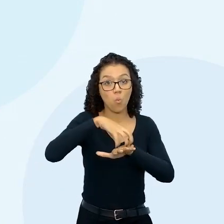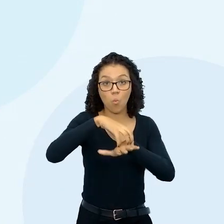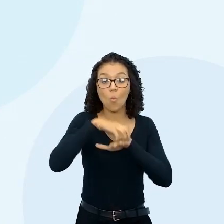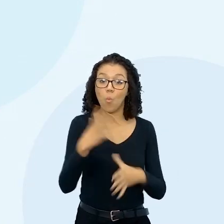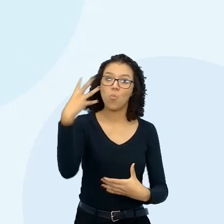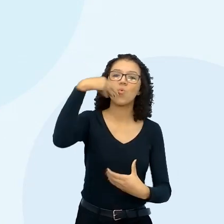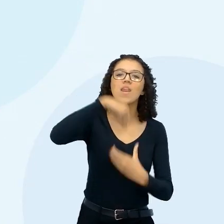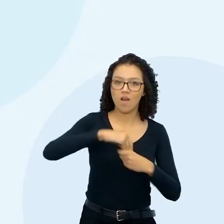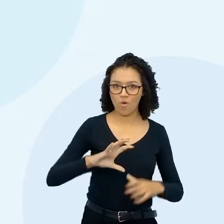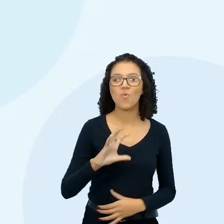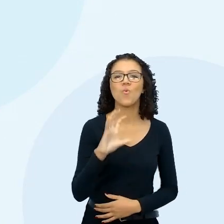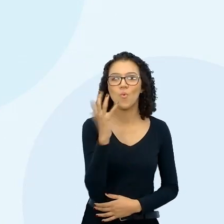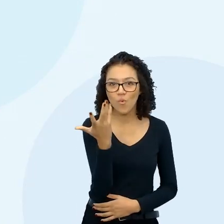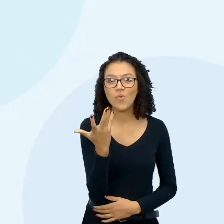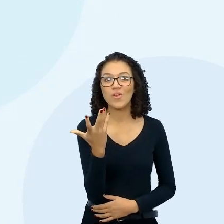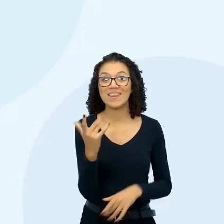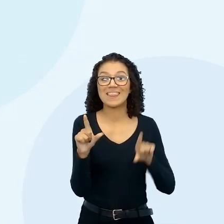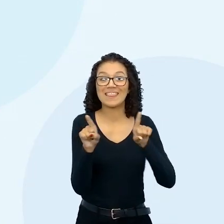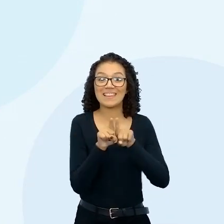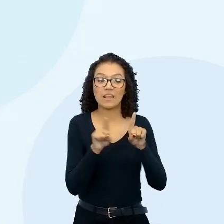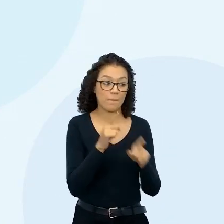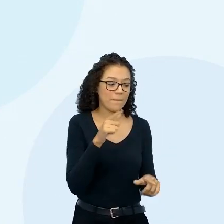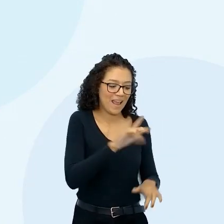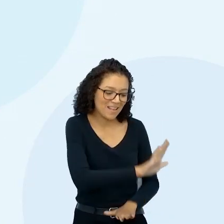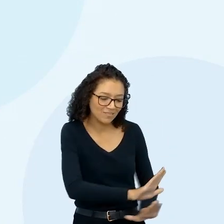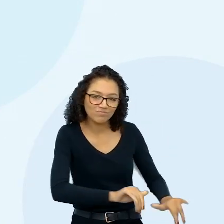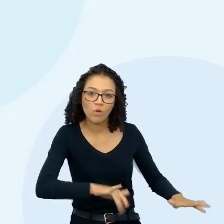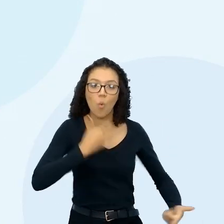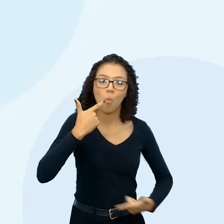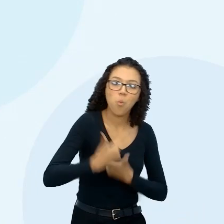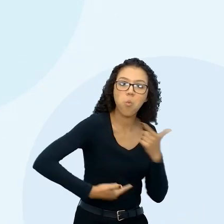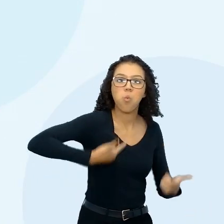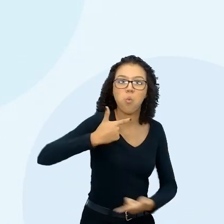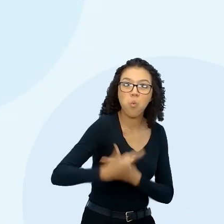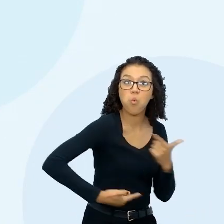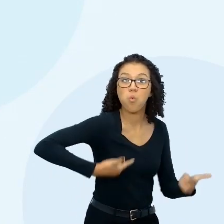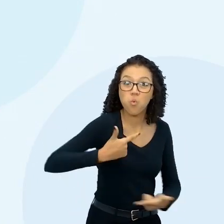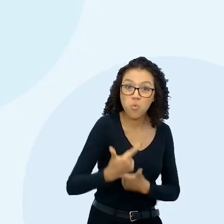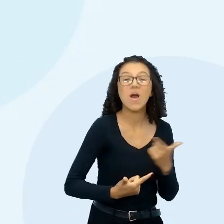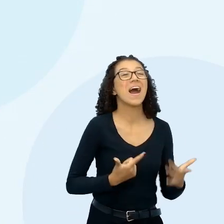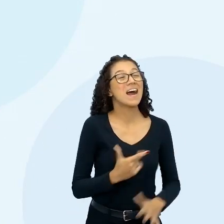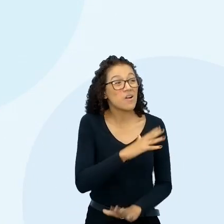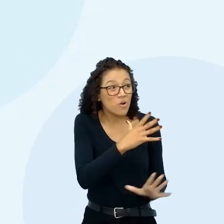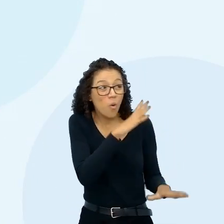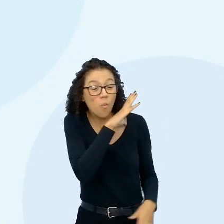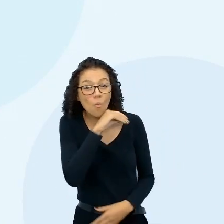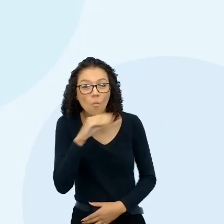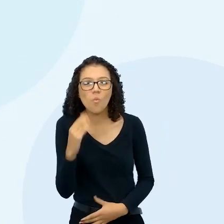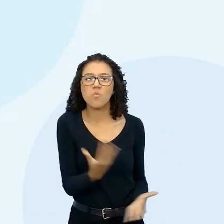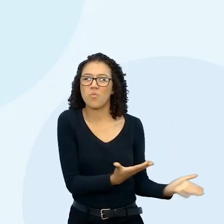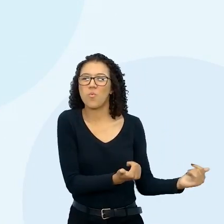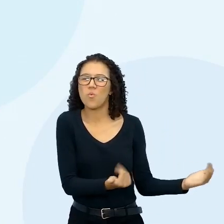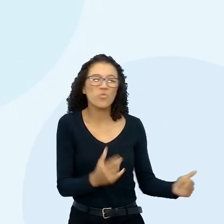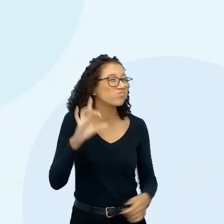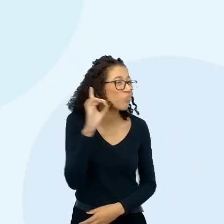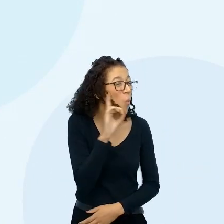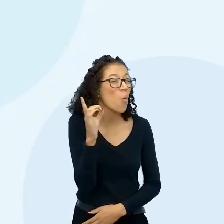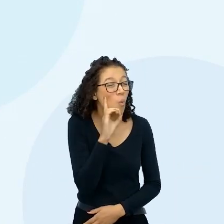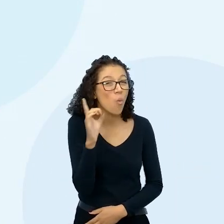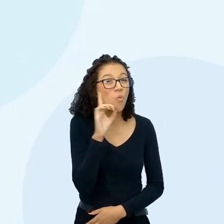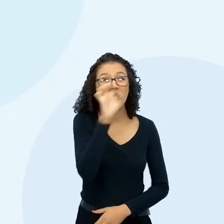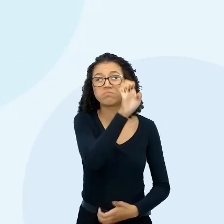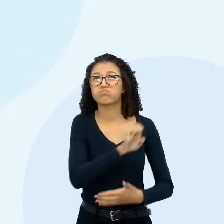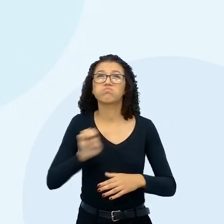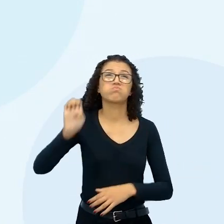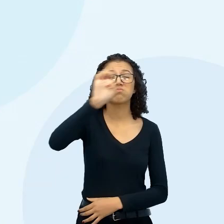por exemplo. O trabalho infantil e a violência institucional também atingem crianças e adolescentes brasileiros de todos os dias, em todos os